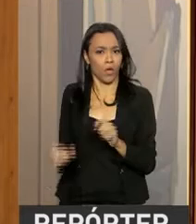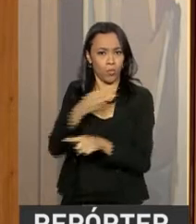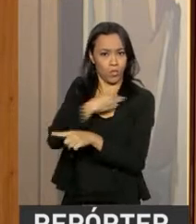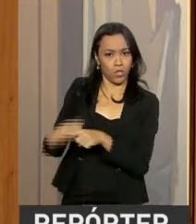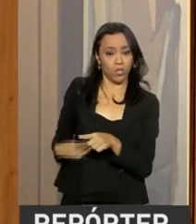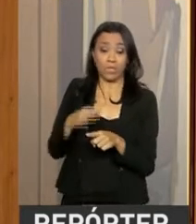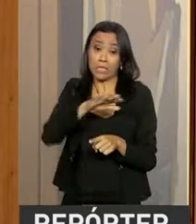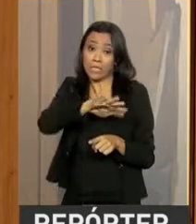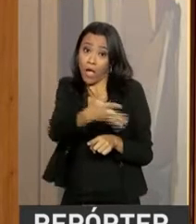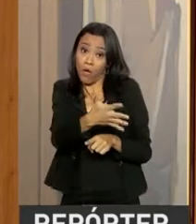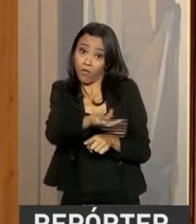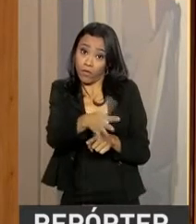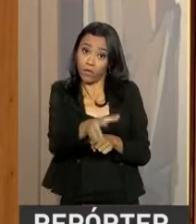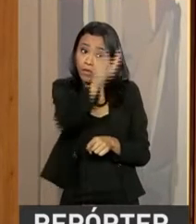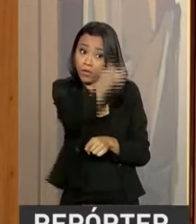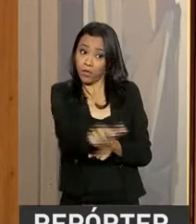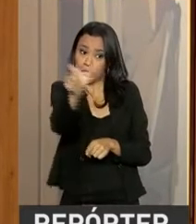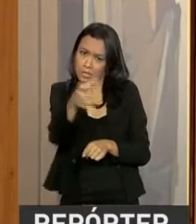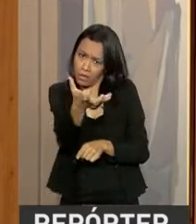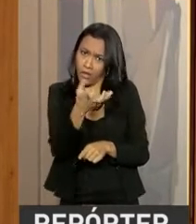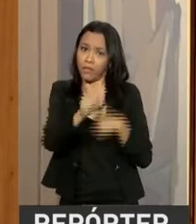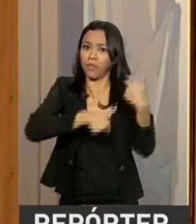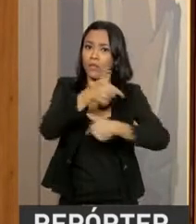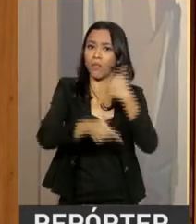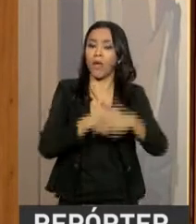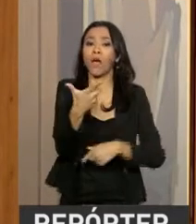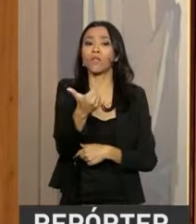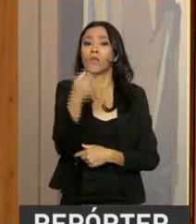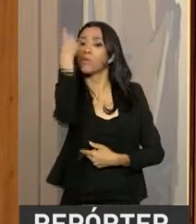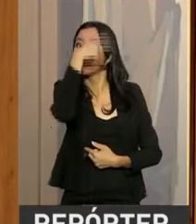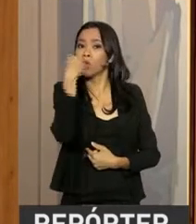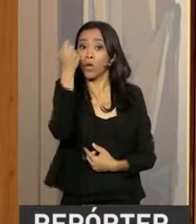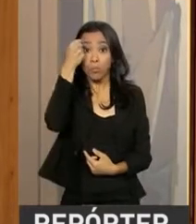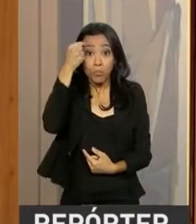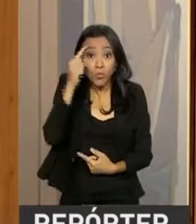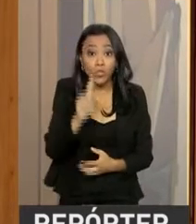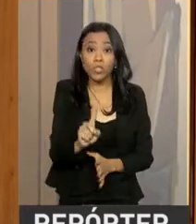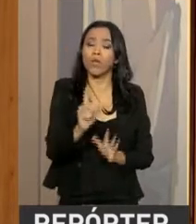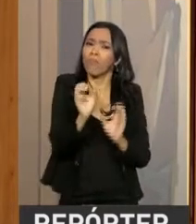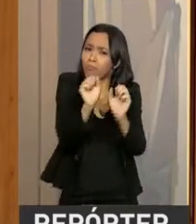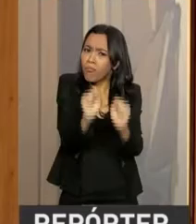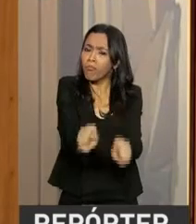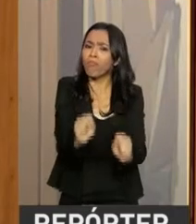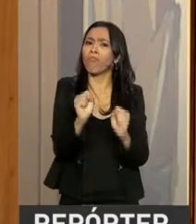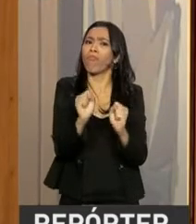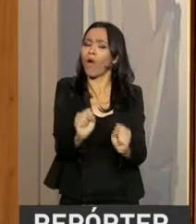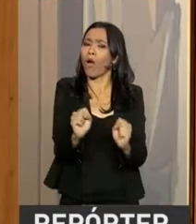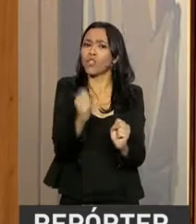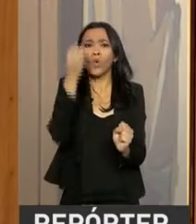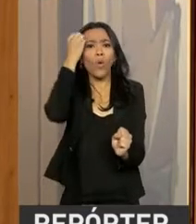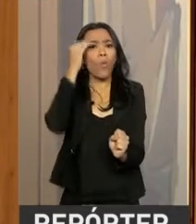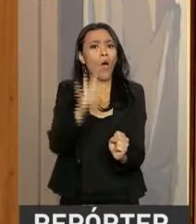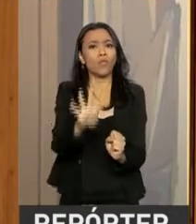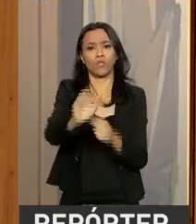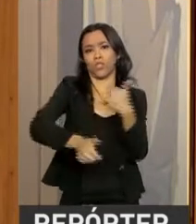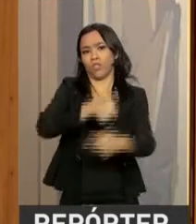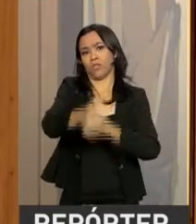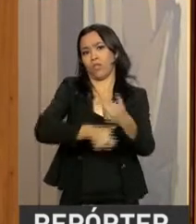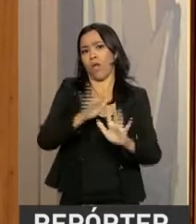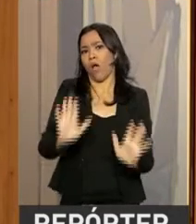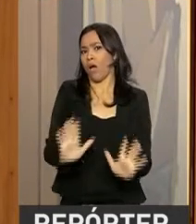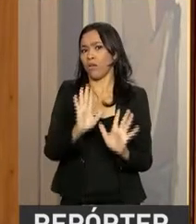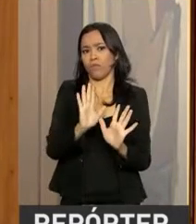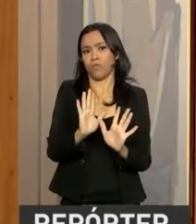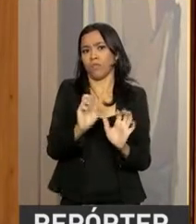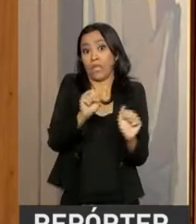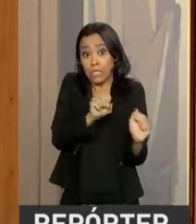talvez o trabalhador se quisesse trabalhar 12 horas por dia Ele trabalharia apenas quatro dias